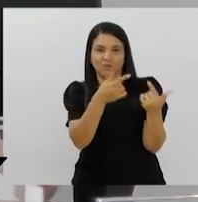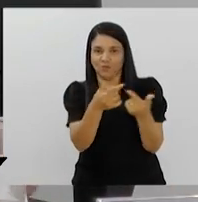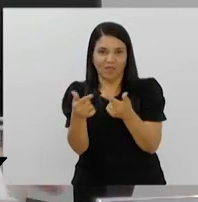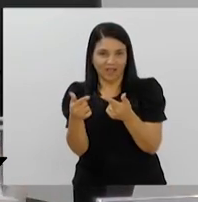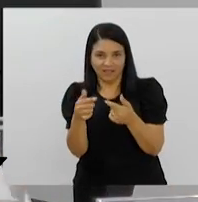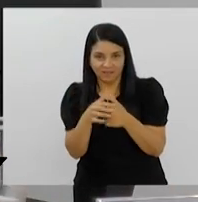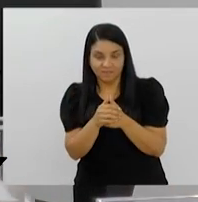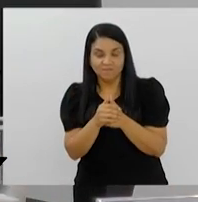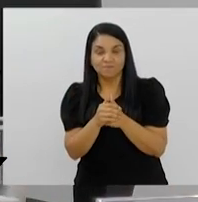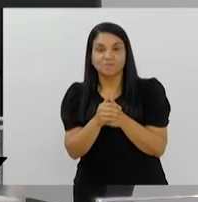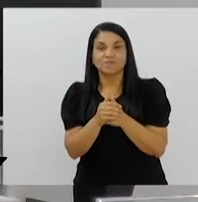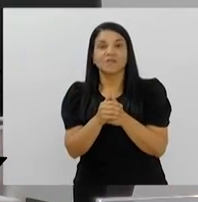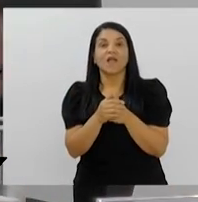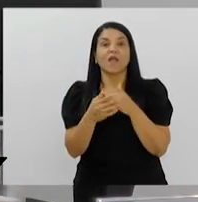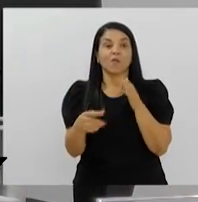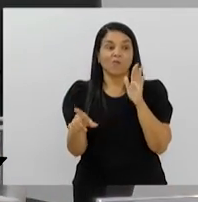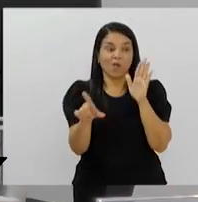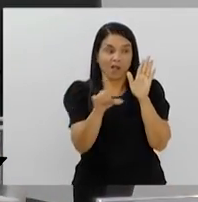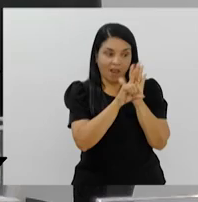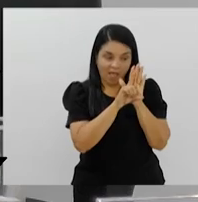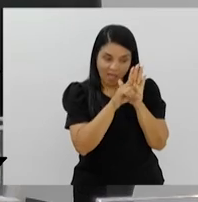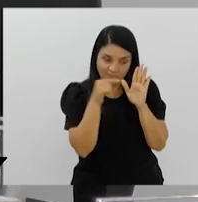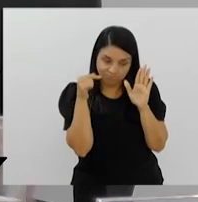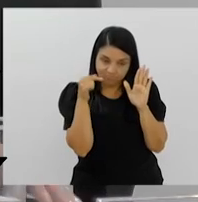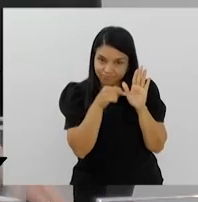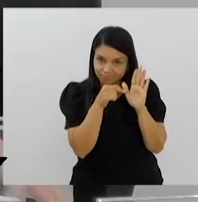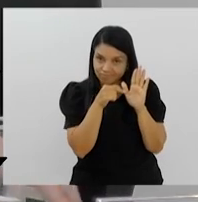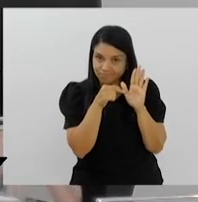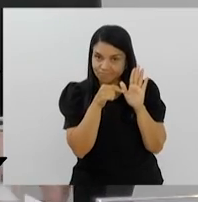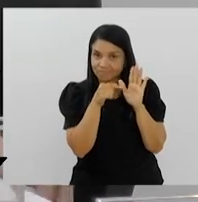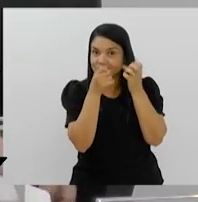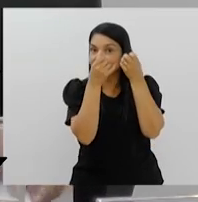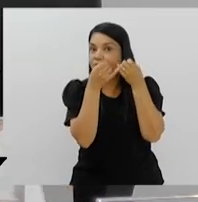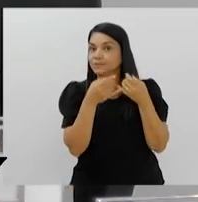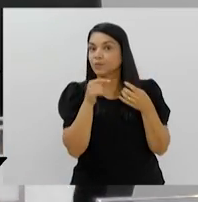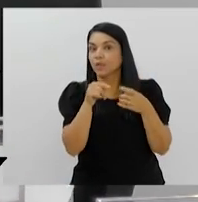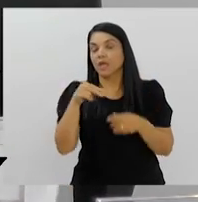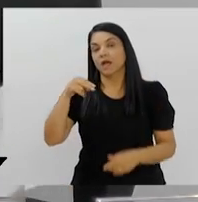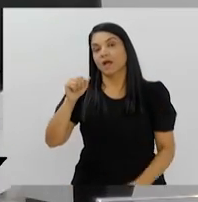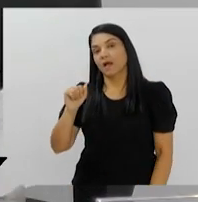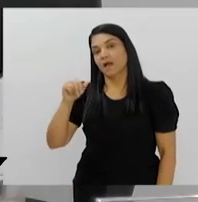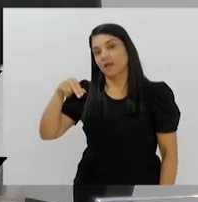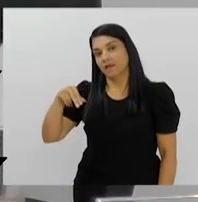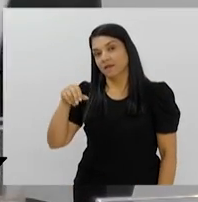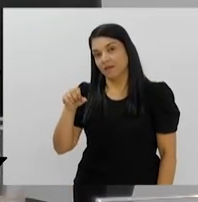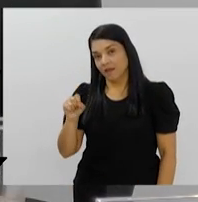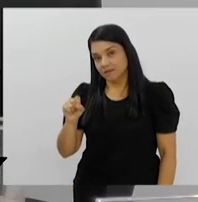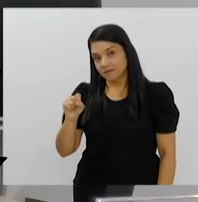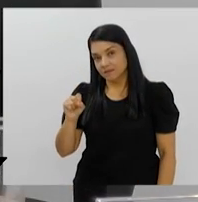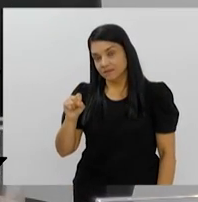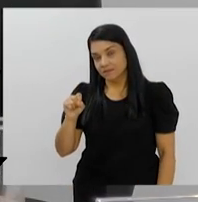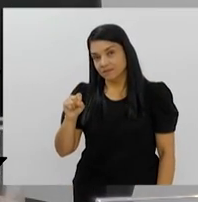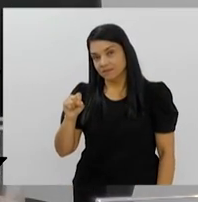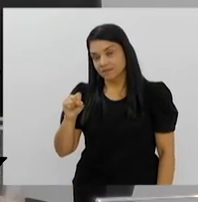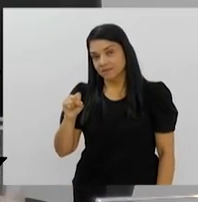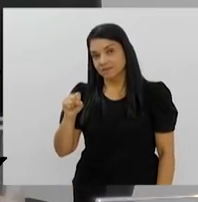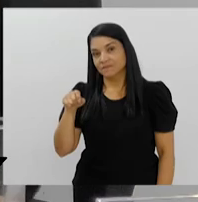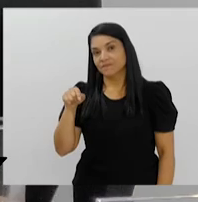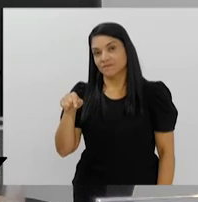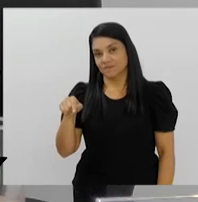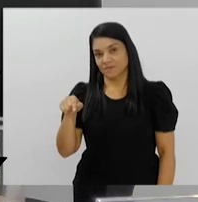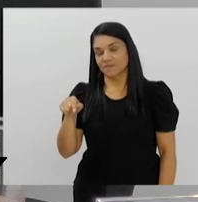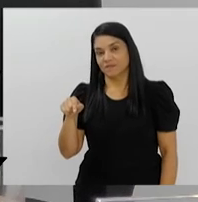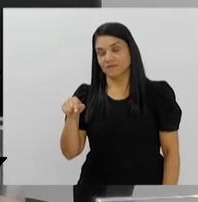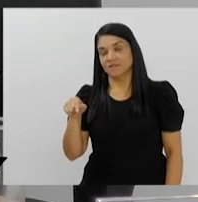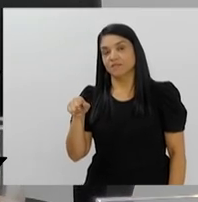volto lá pro que diz a lei porque não é o senhor disse que a NS ela para além daquilo não